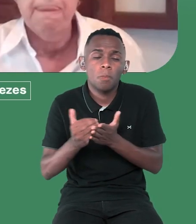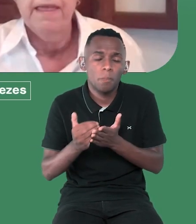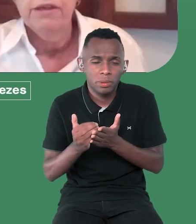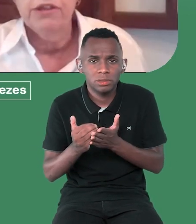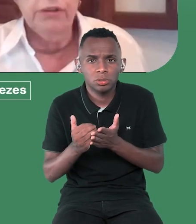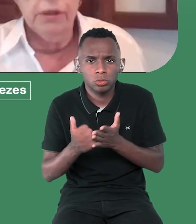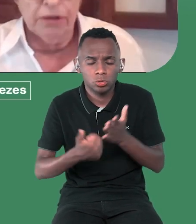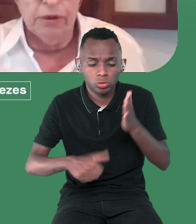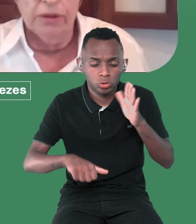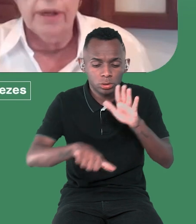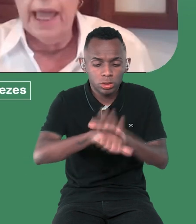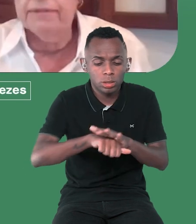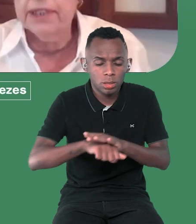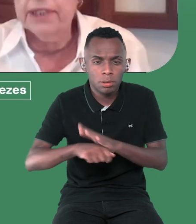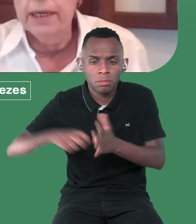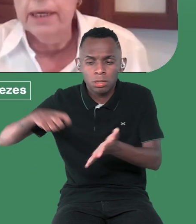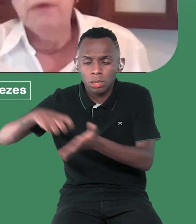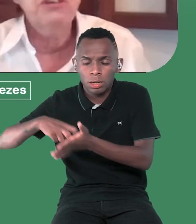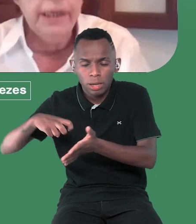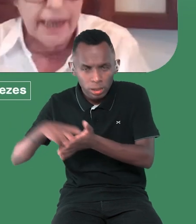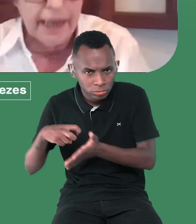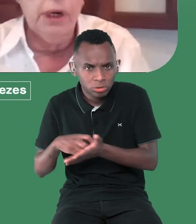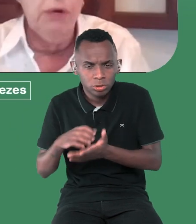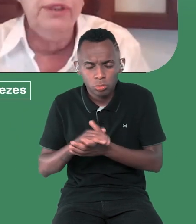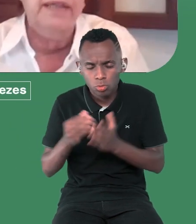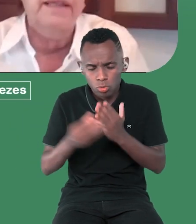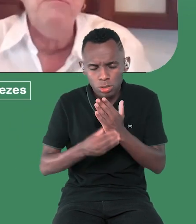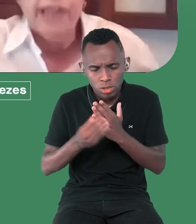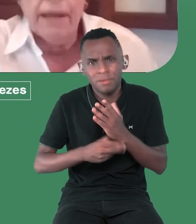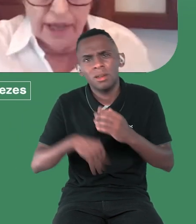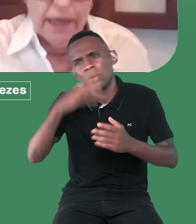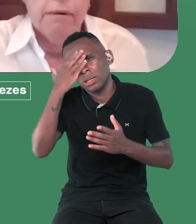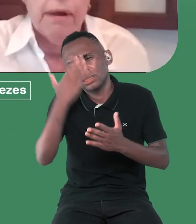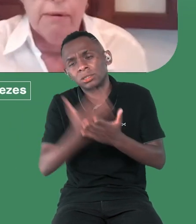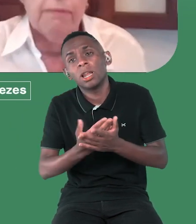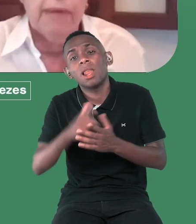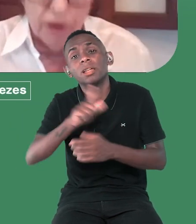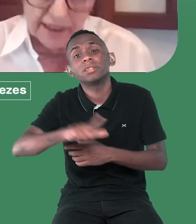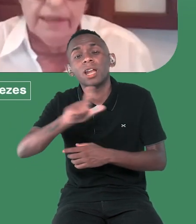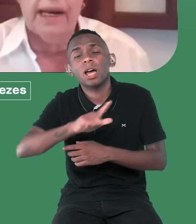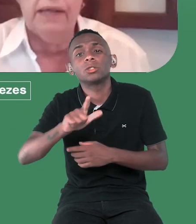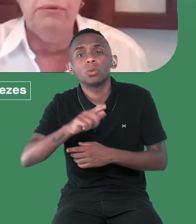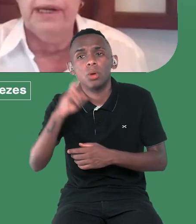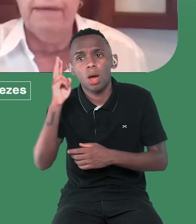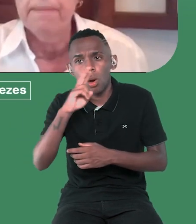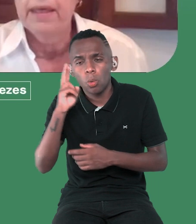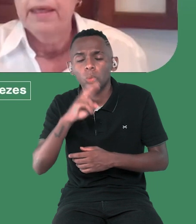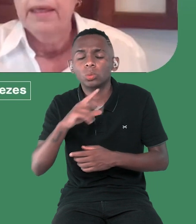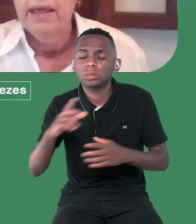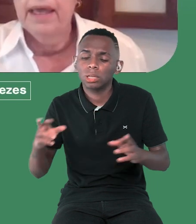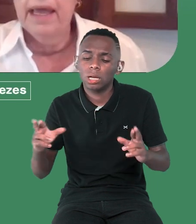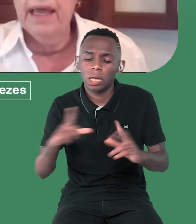né? De Dostoiévski, eu acho que a literatura russa tem muito a ver com a nossa literatura.